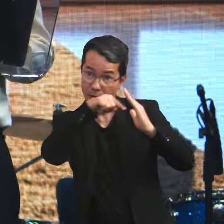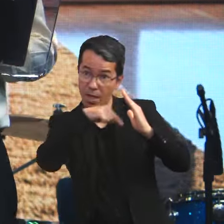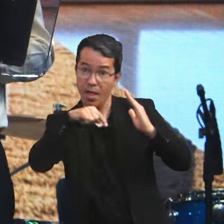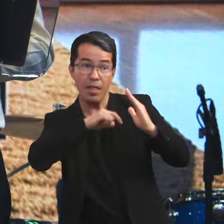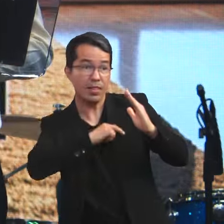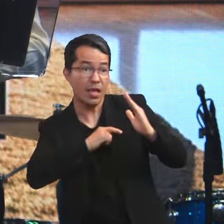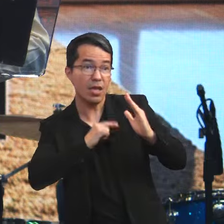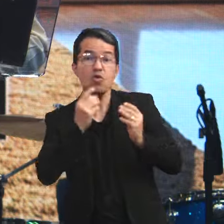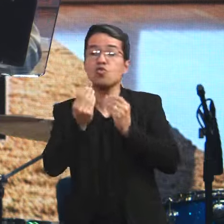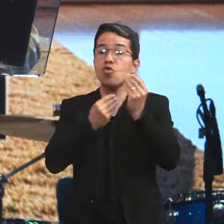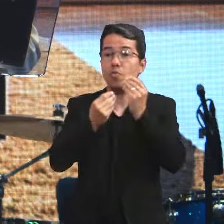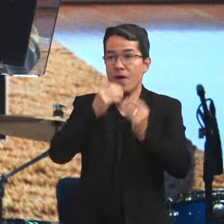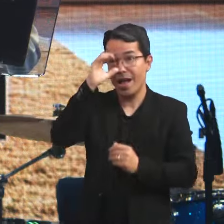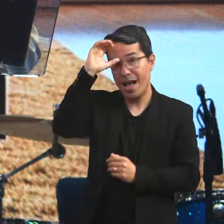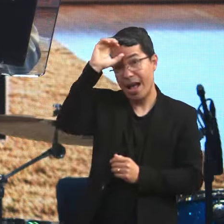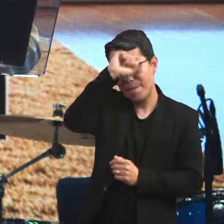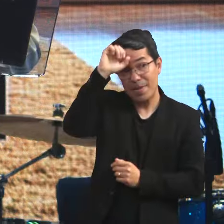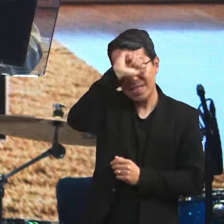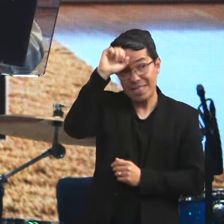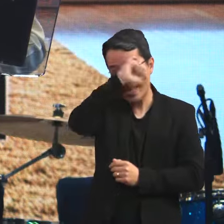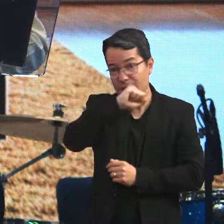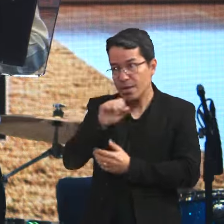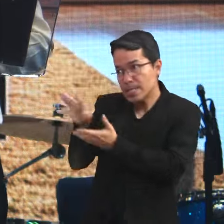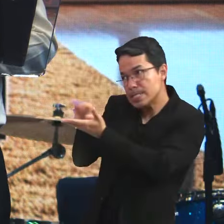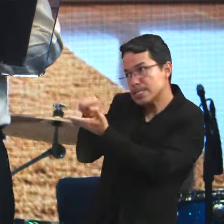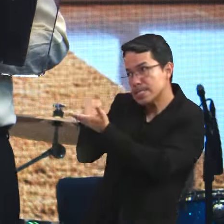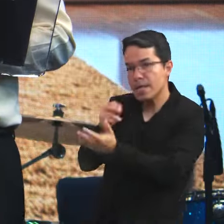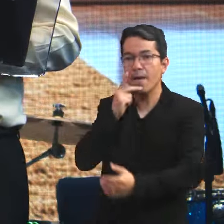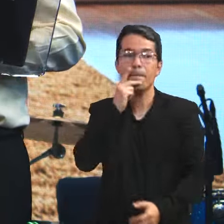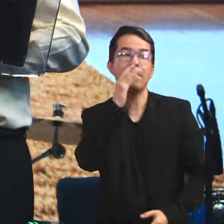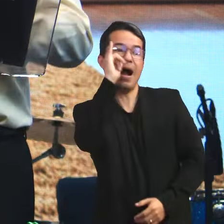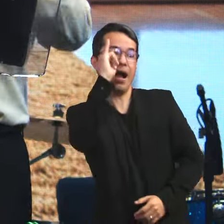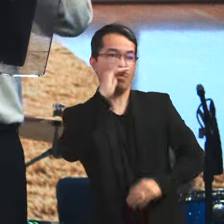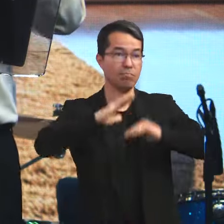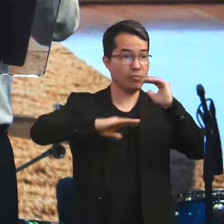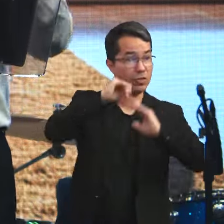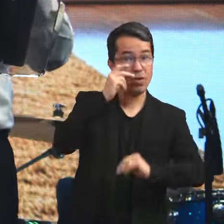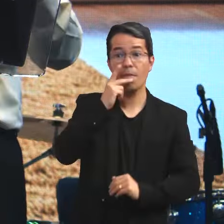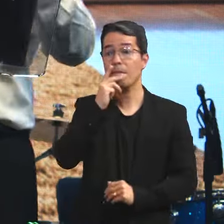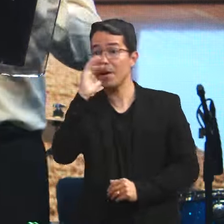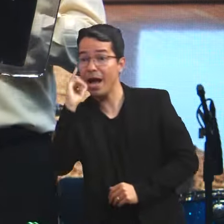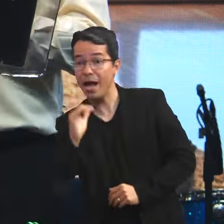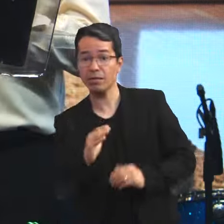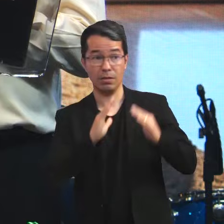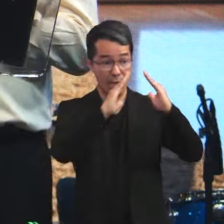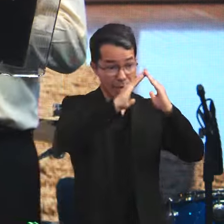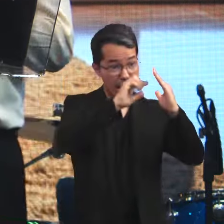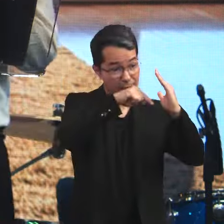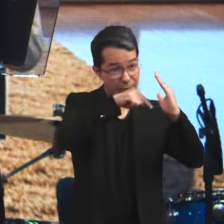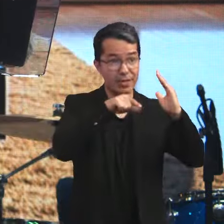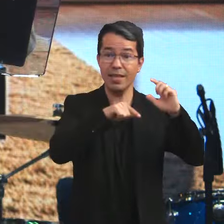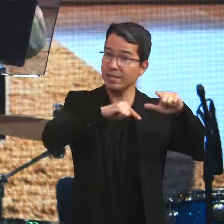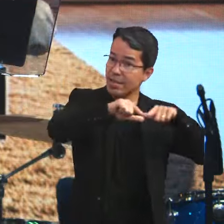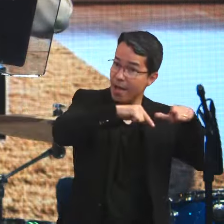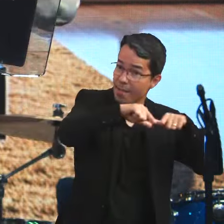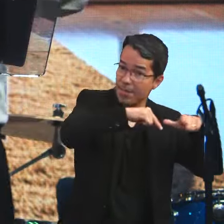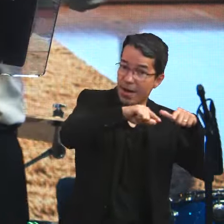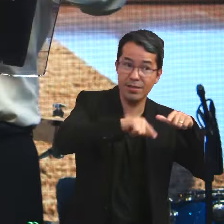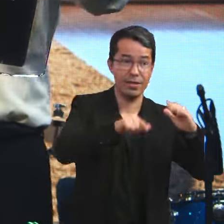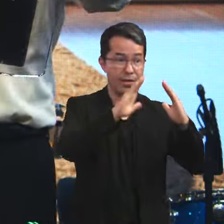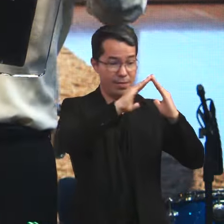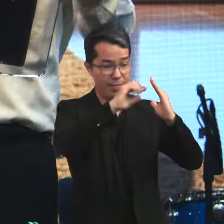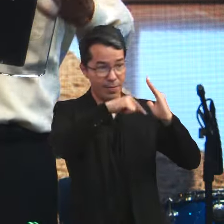estí é onde erao o Ofício do Pai seaba onde se